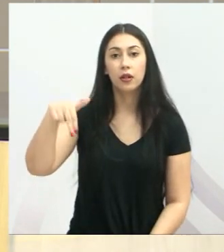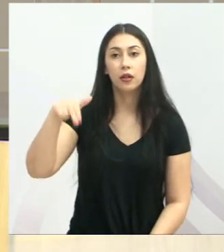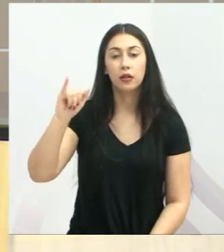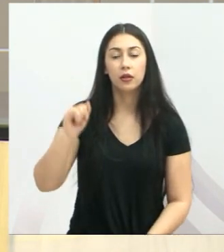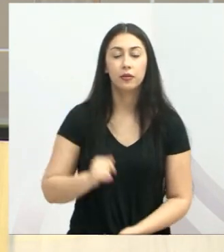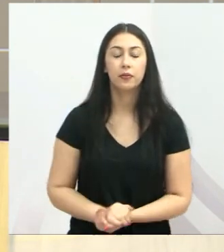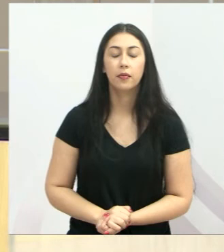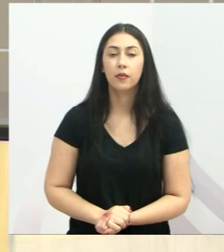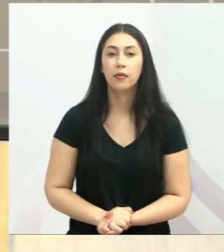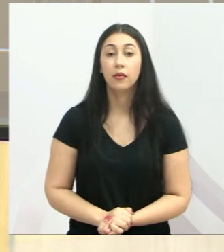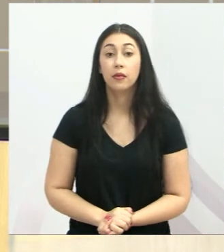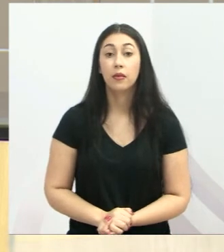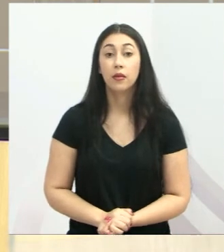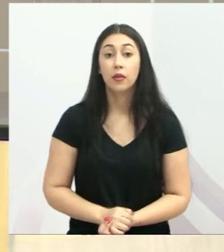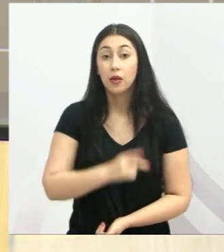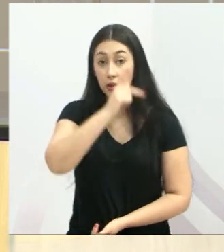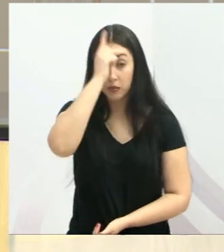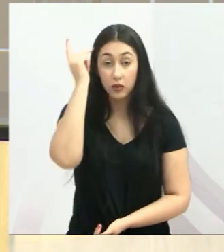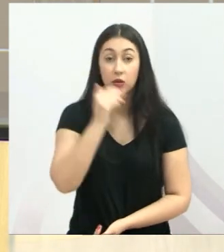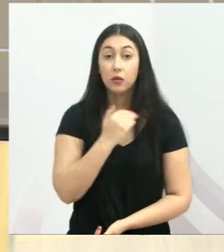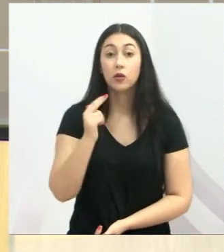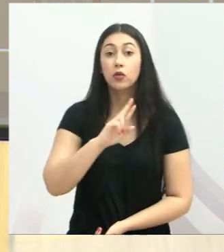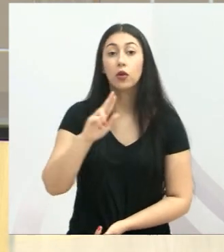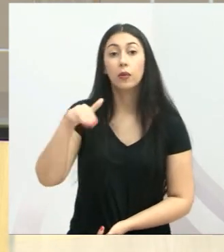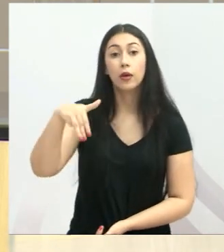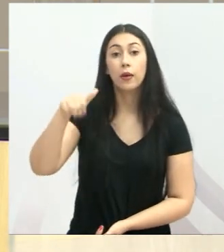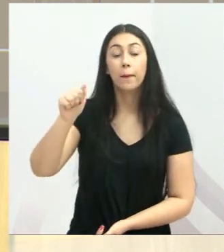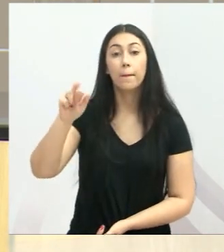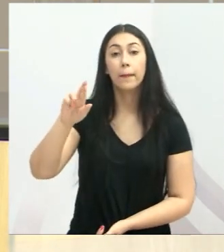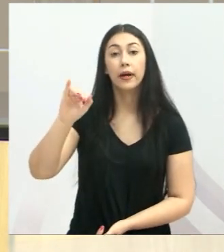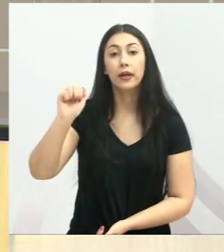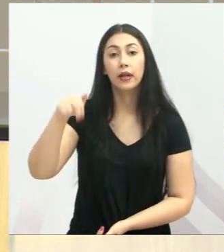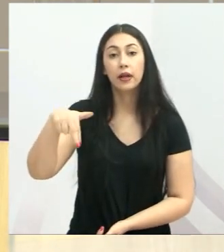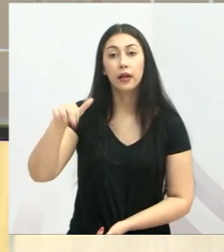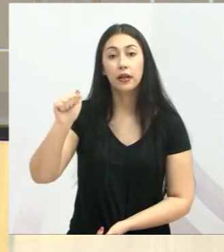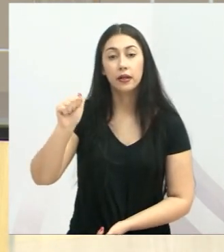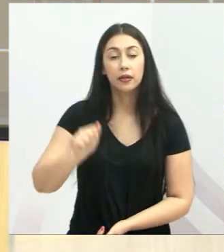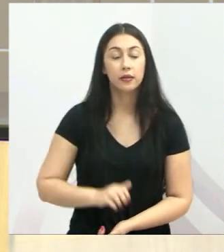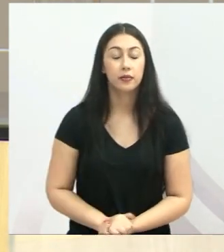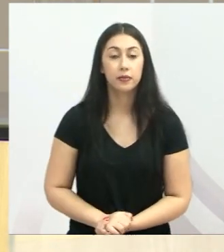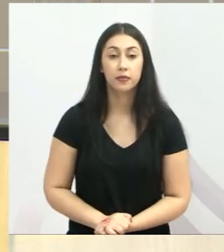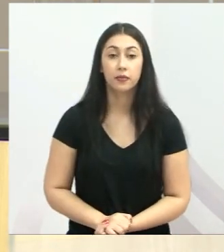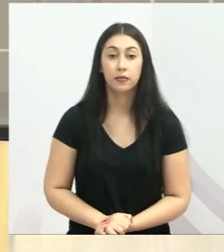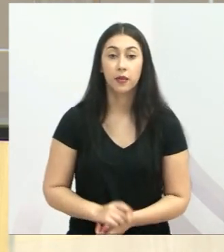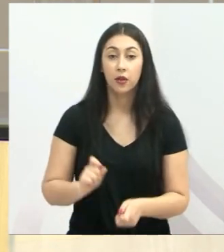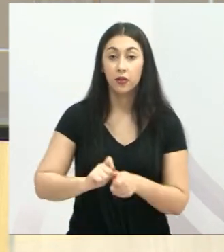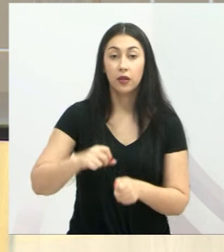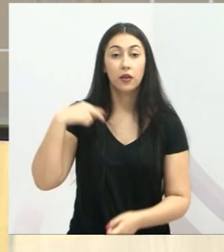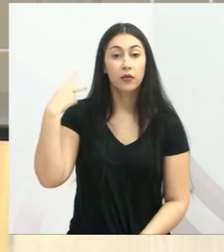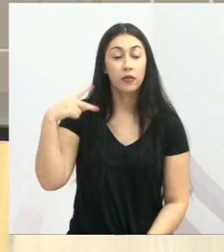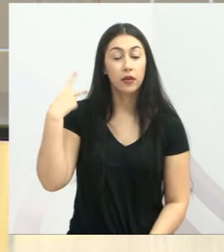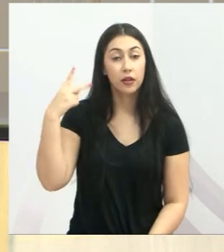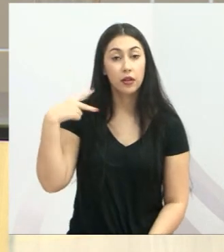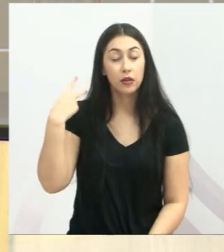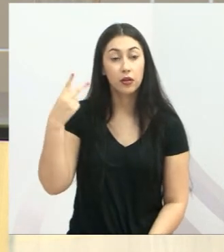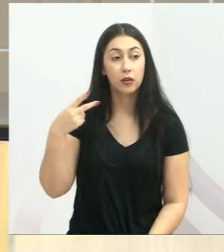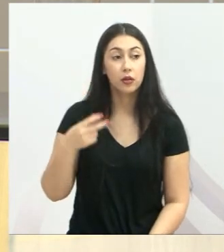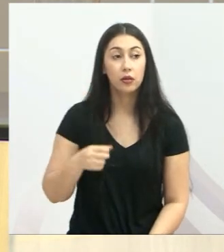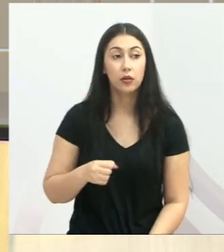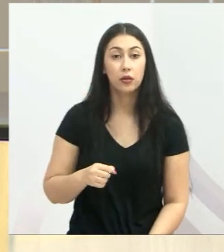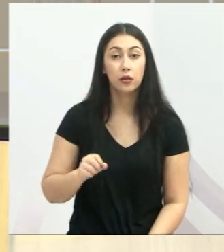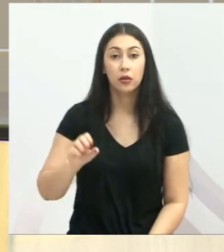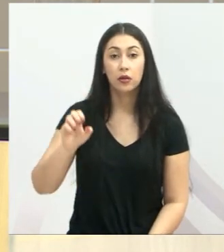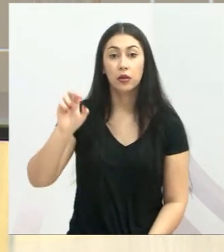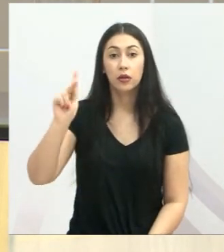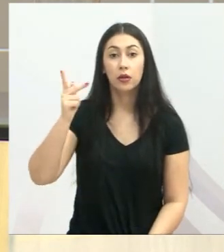Voto de pesar pelo falecimento de Marina Margarida de Jesus Vieira, vereador, formulado pelo vereador